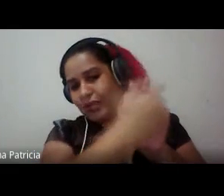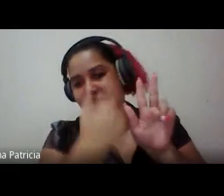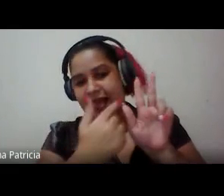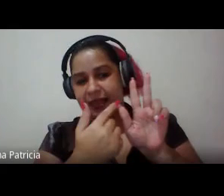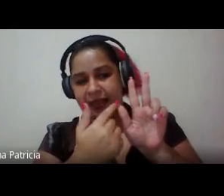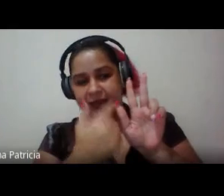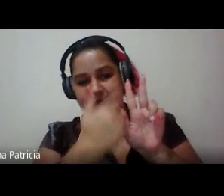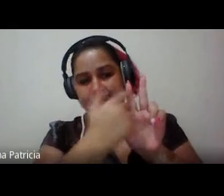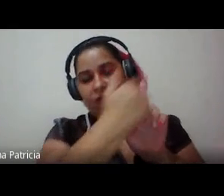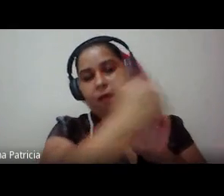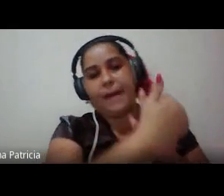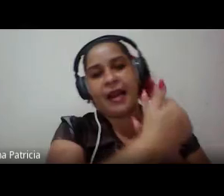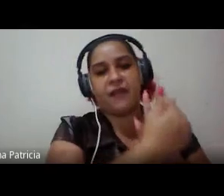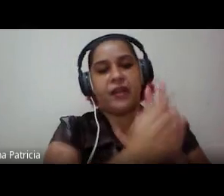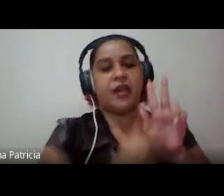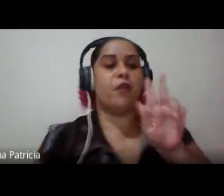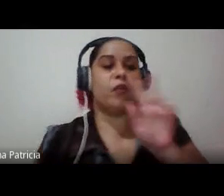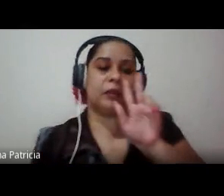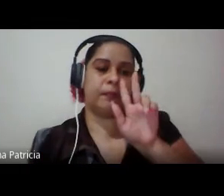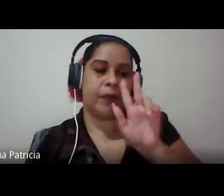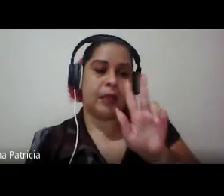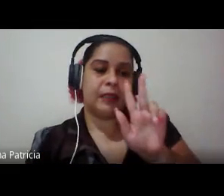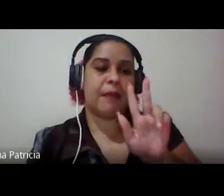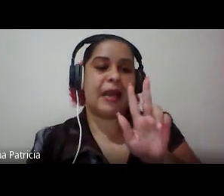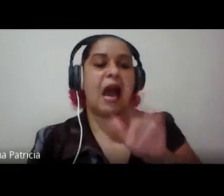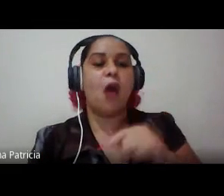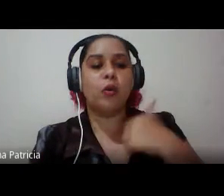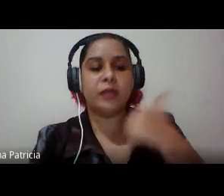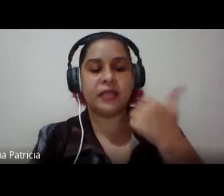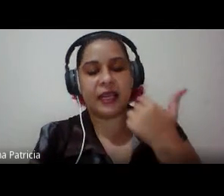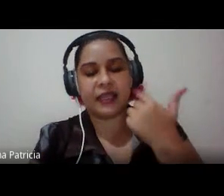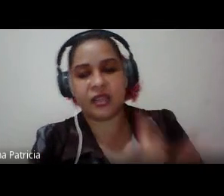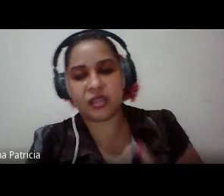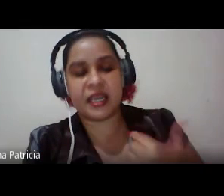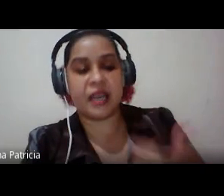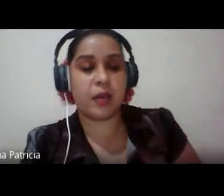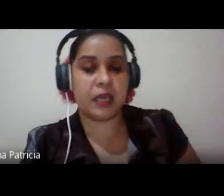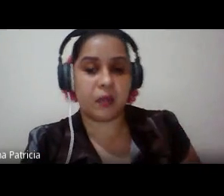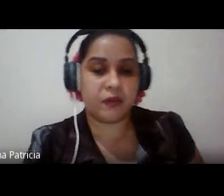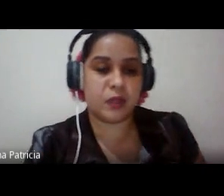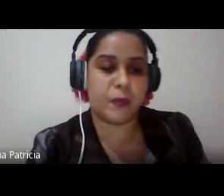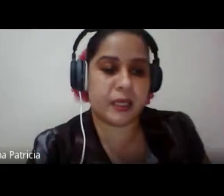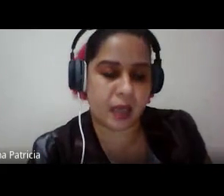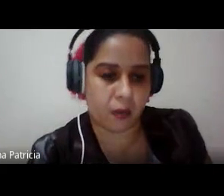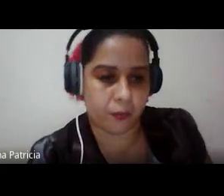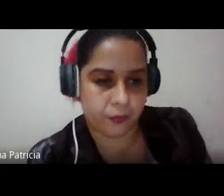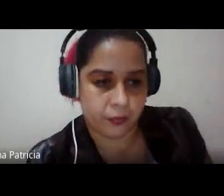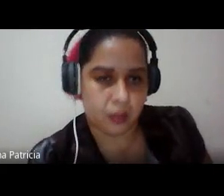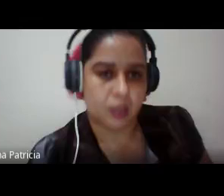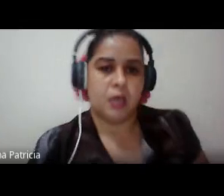som das letras para formar a palavra, eu vou trabalhar outras características que é de uma língua